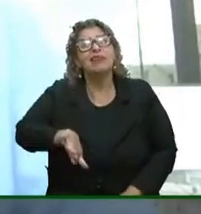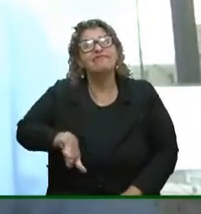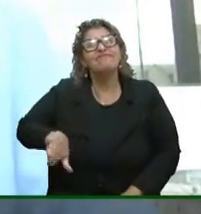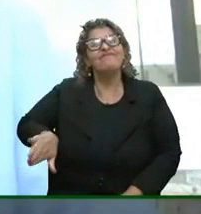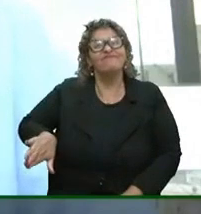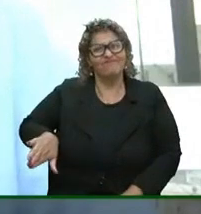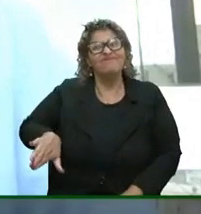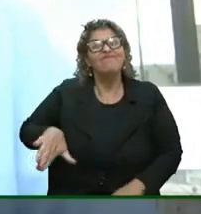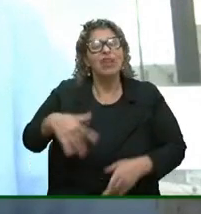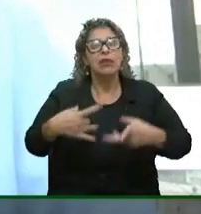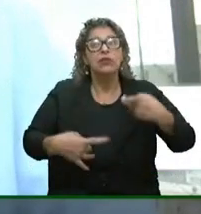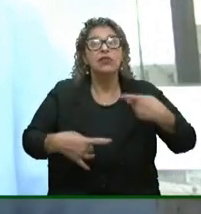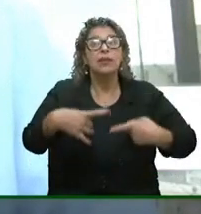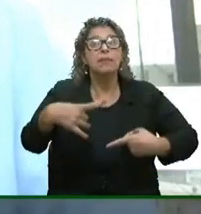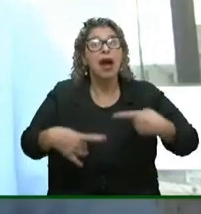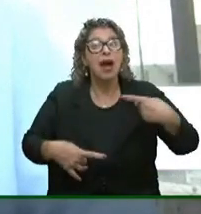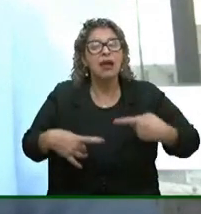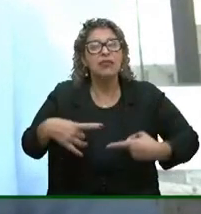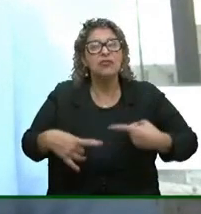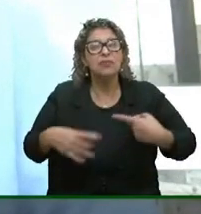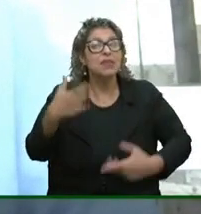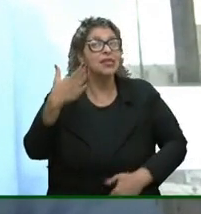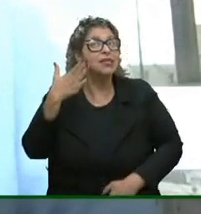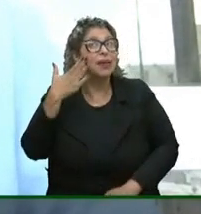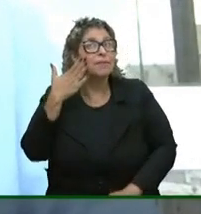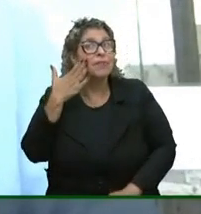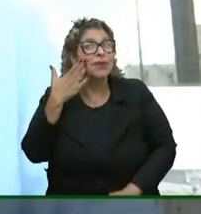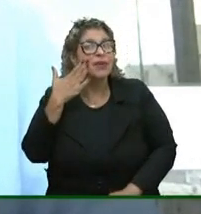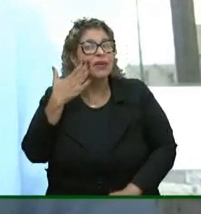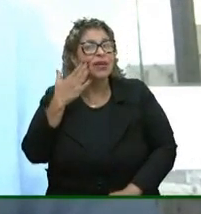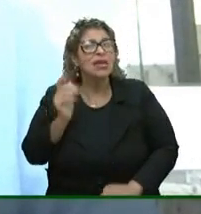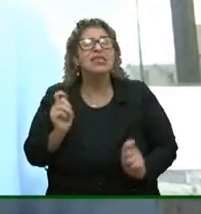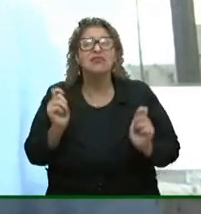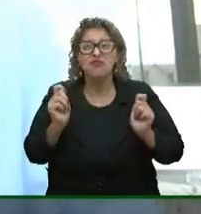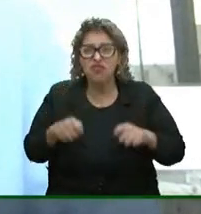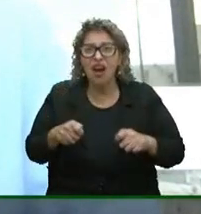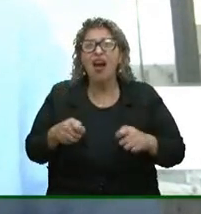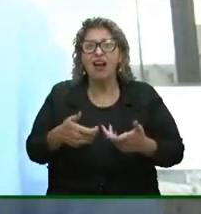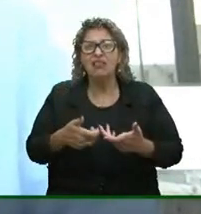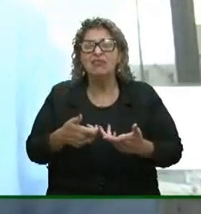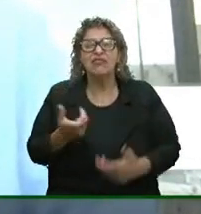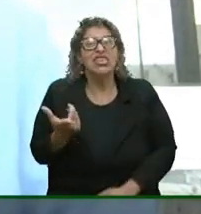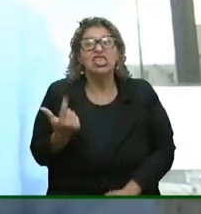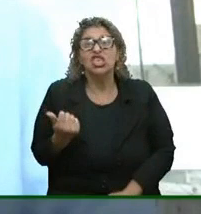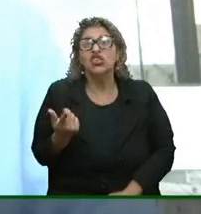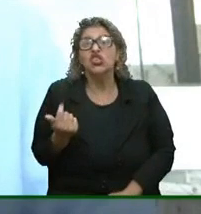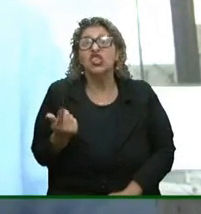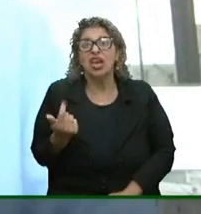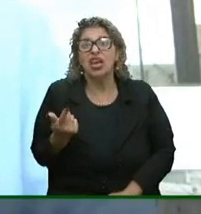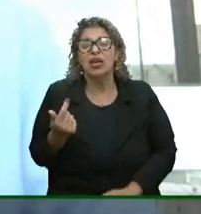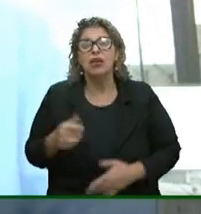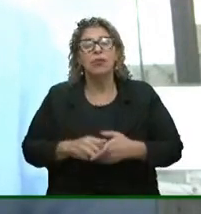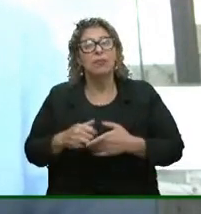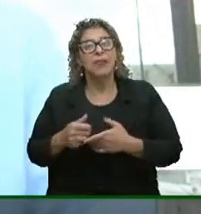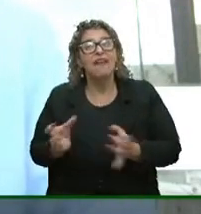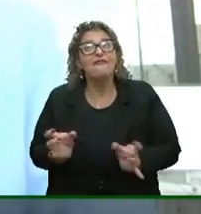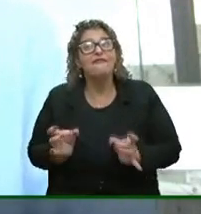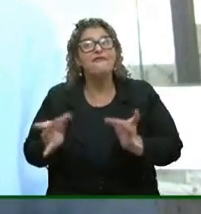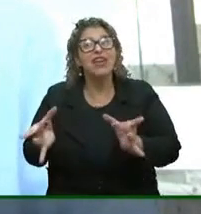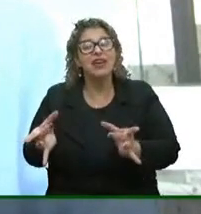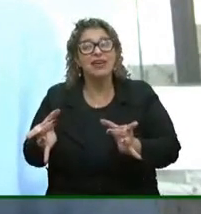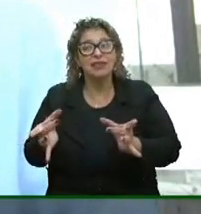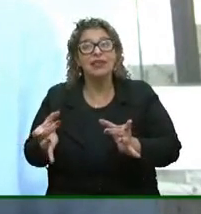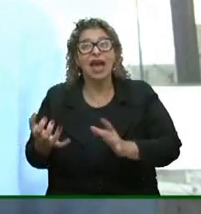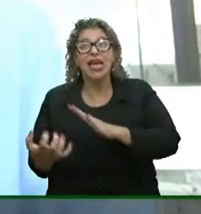debate para saber, inclusive, se de fato vai ter receita da venda das empresas públicas, porque a forma